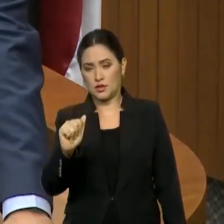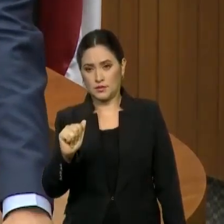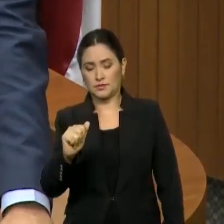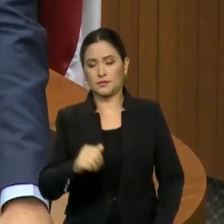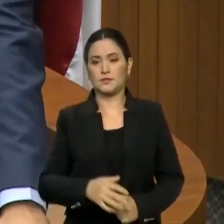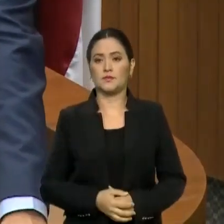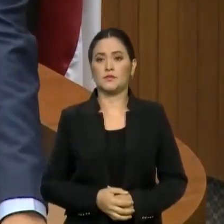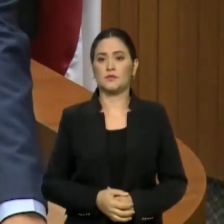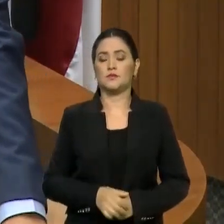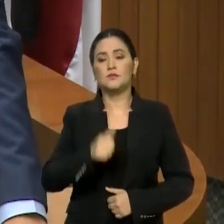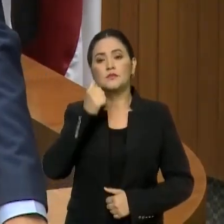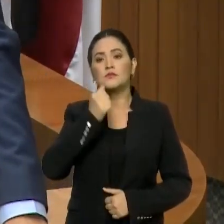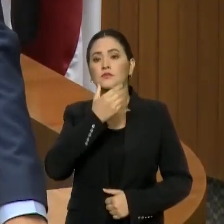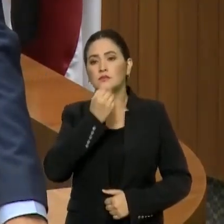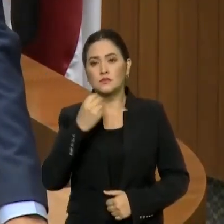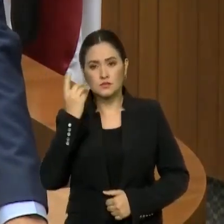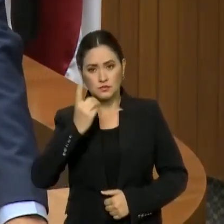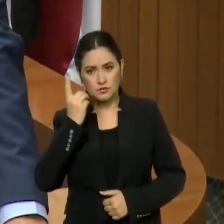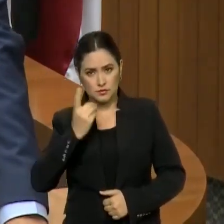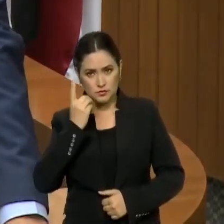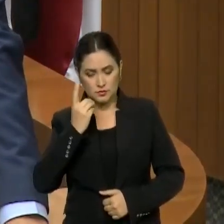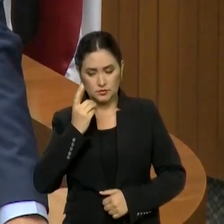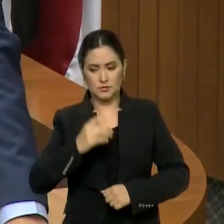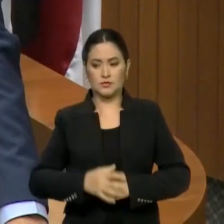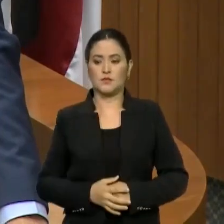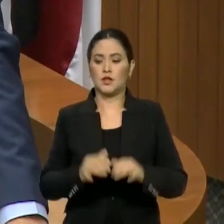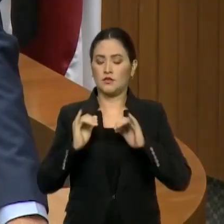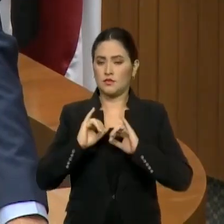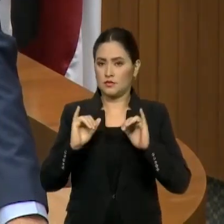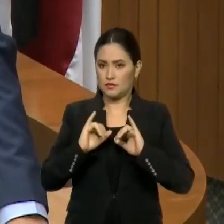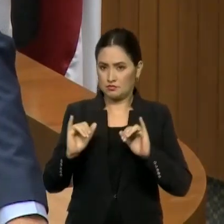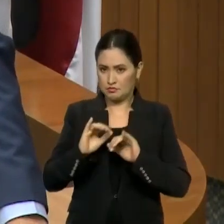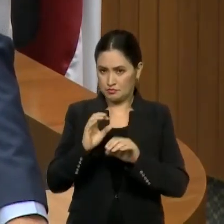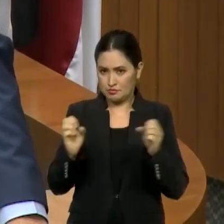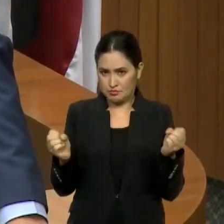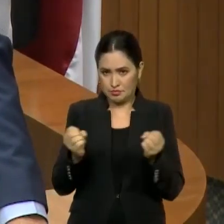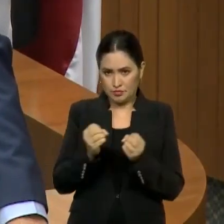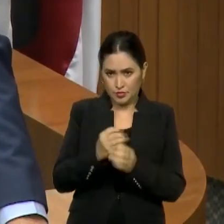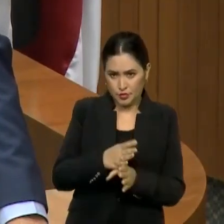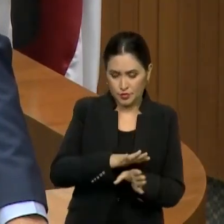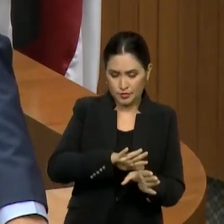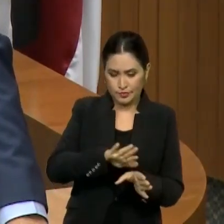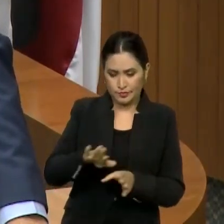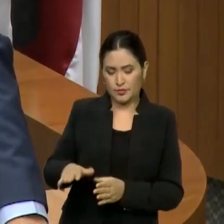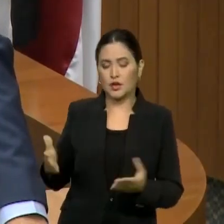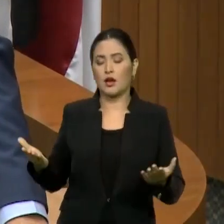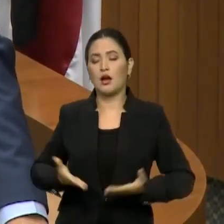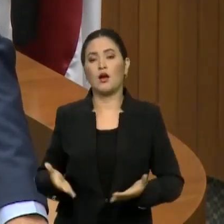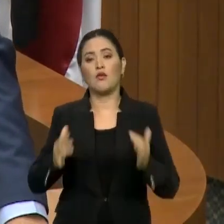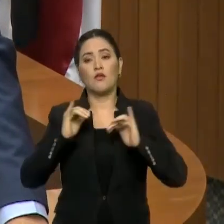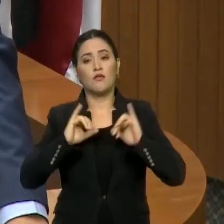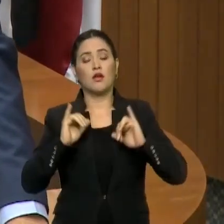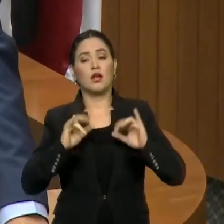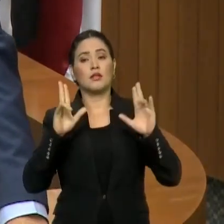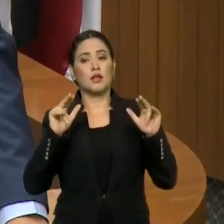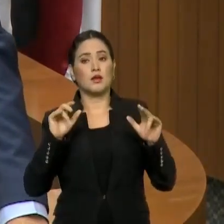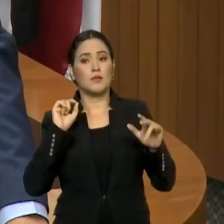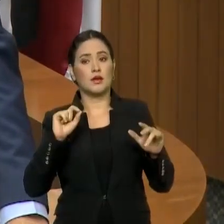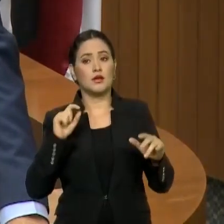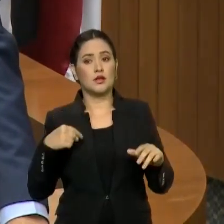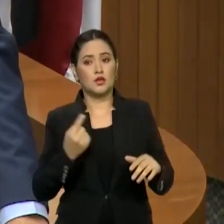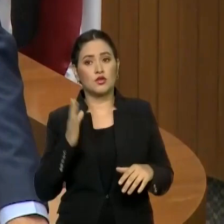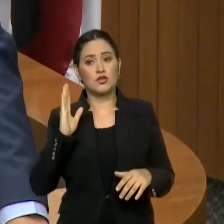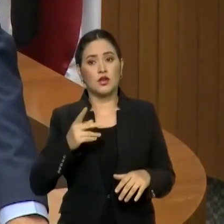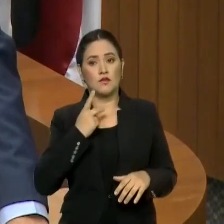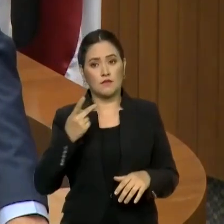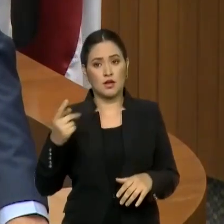anunciou reunião com o Conselho Geral de Justiça. O parlamentar também denunciou suposta falta de atenção da rede pública de